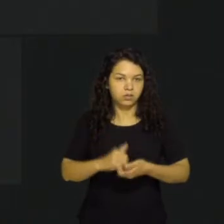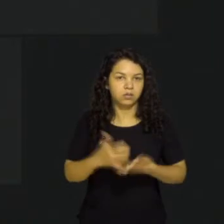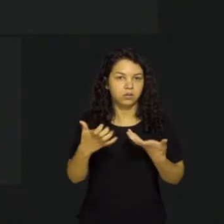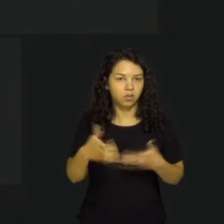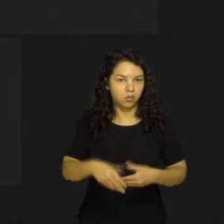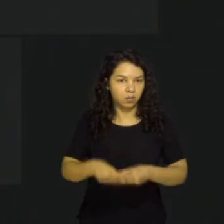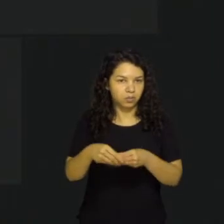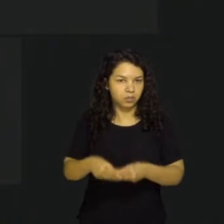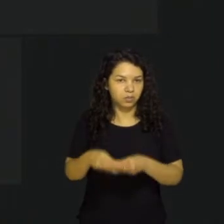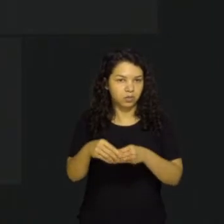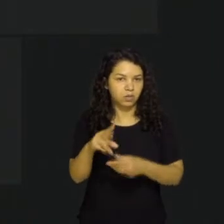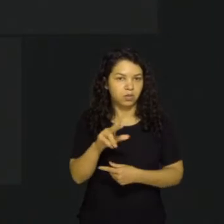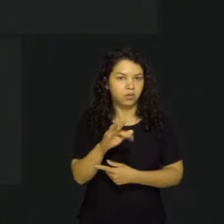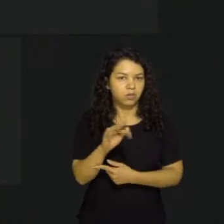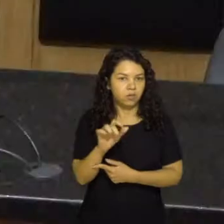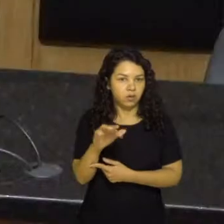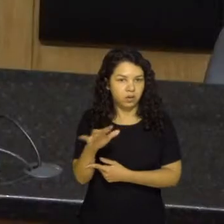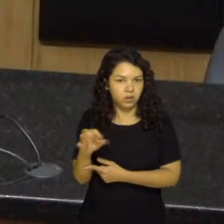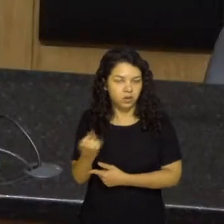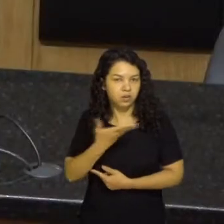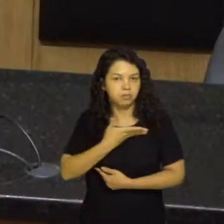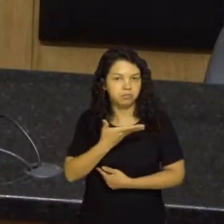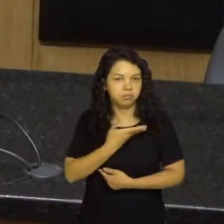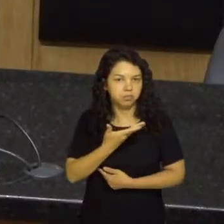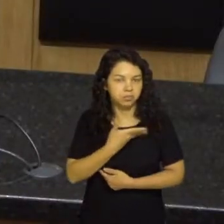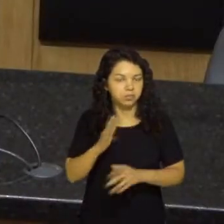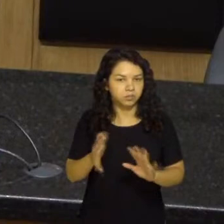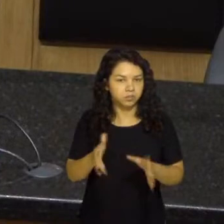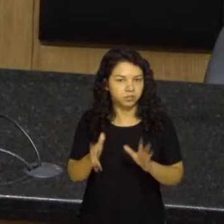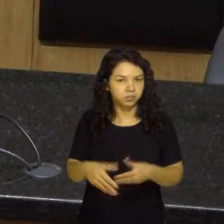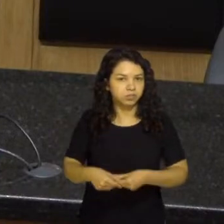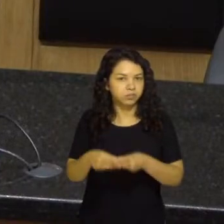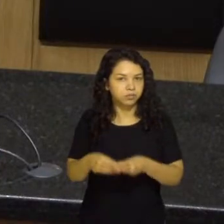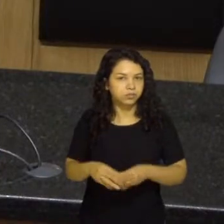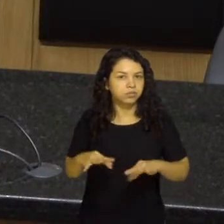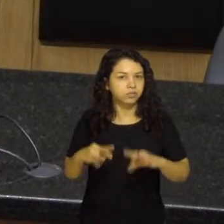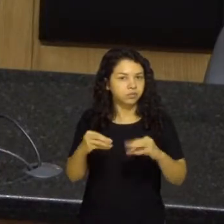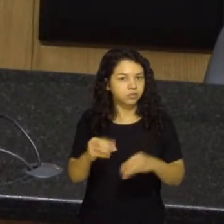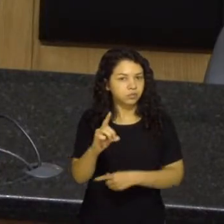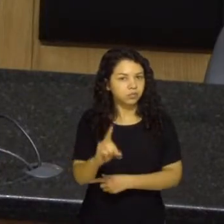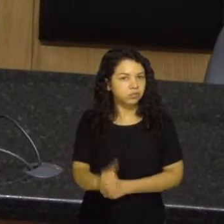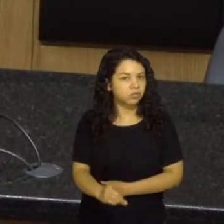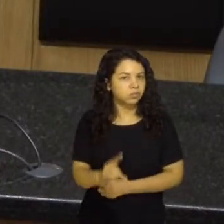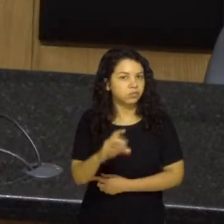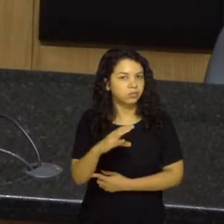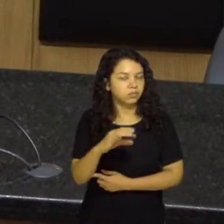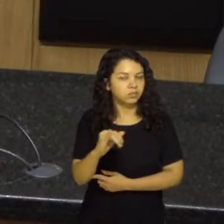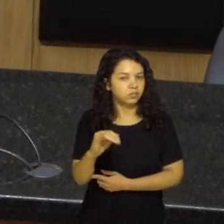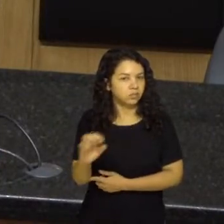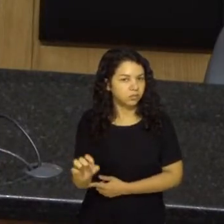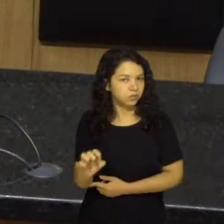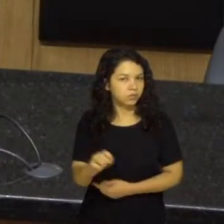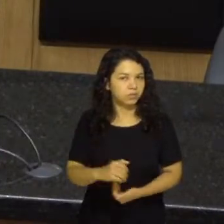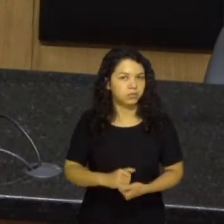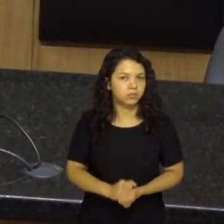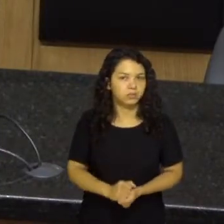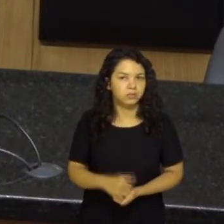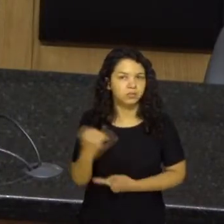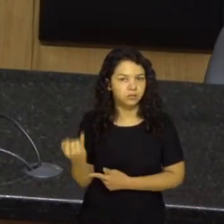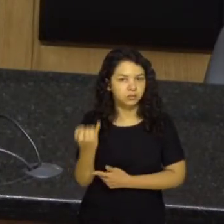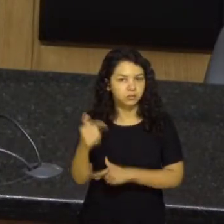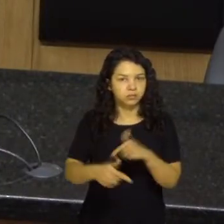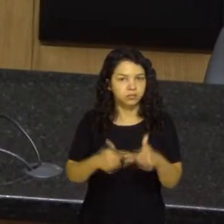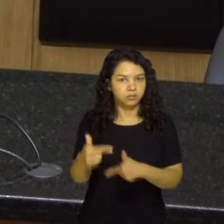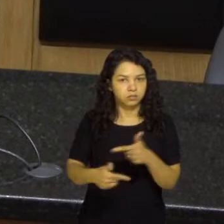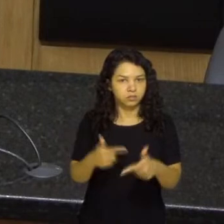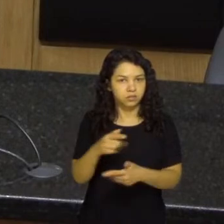cumprimentar o Floriane, que já é um amigo, né? E em seu nome cumprimentar toda a diretoria do CIE pelo importante trabalho